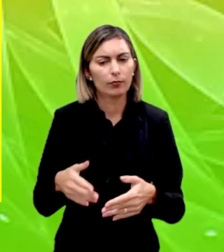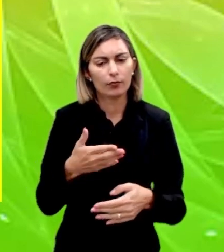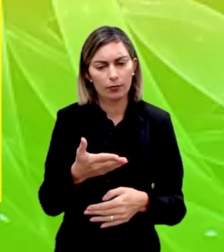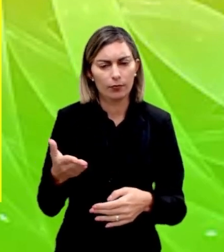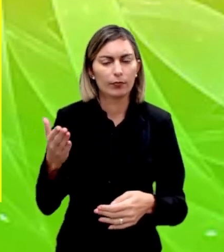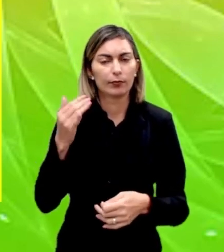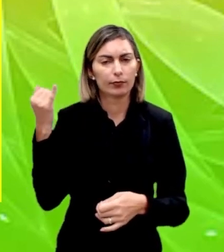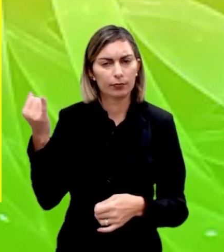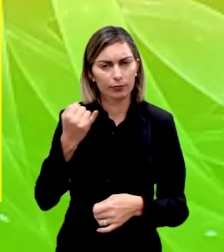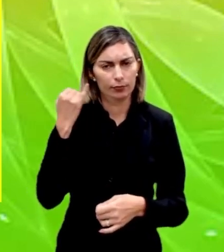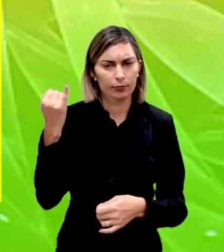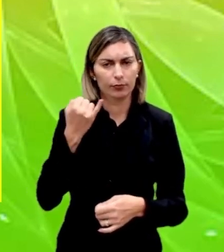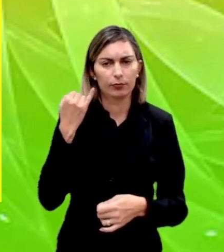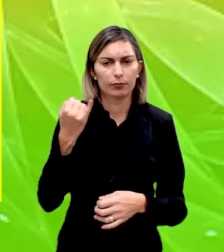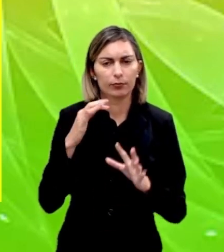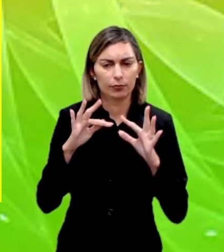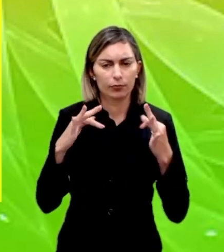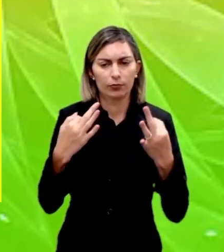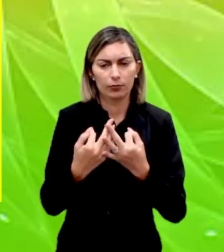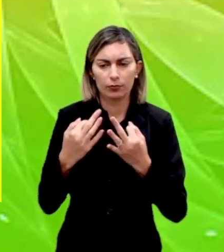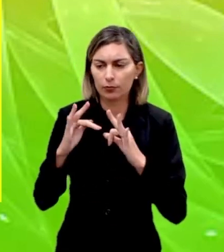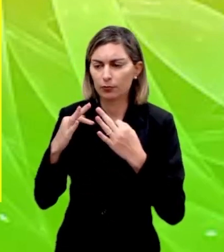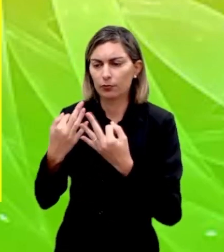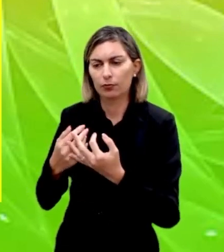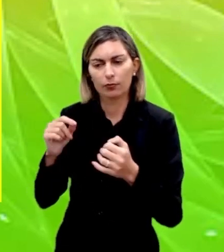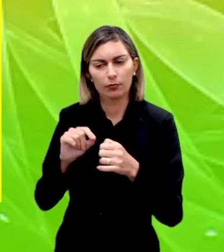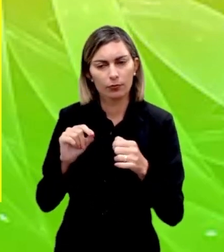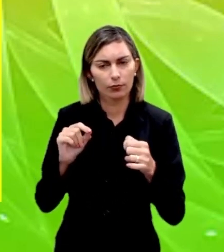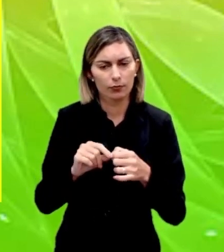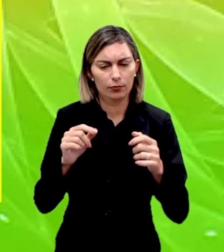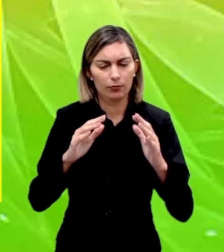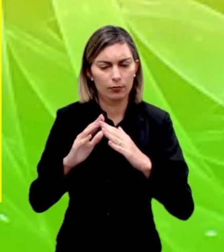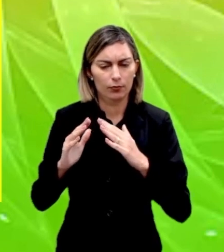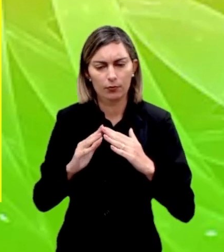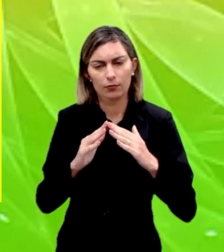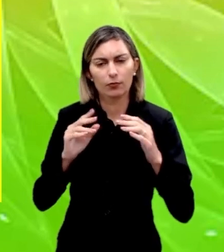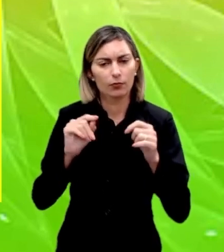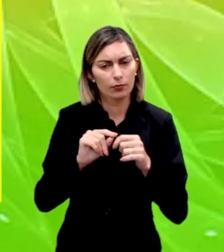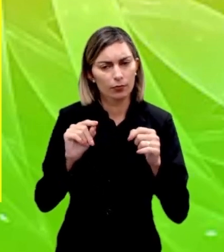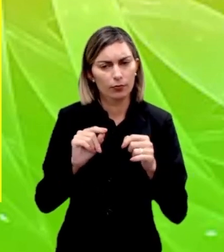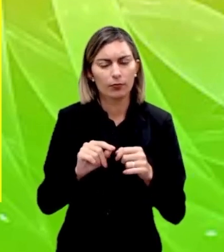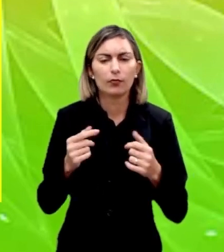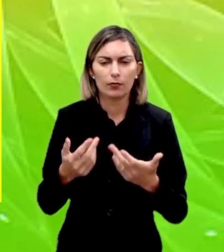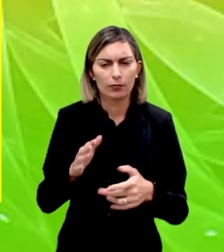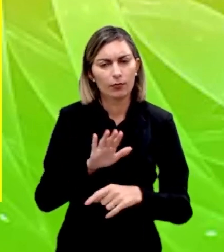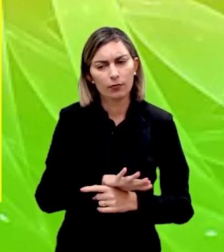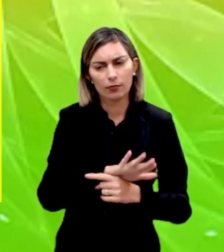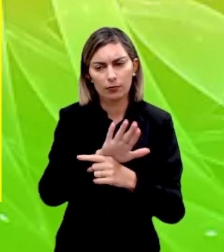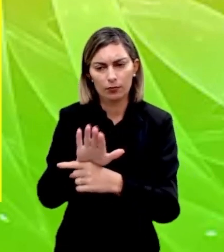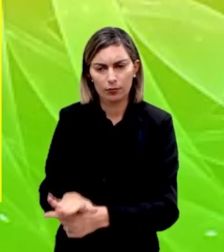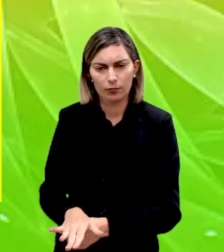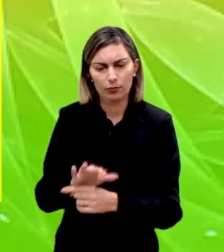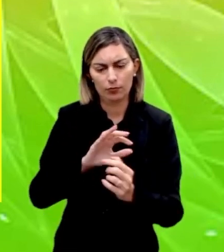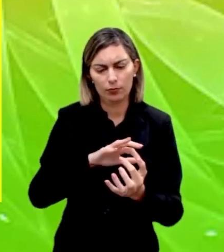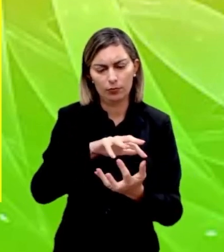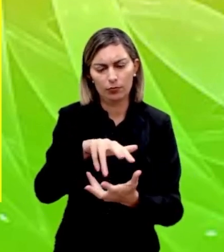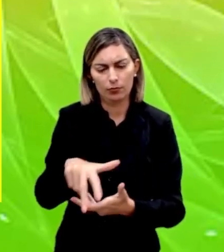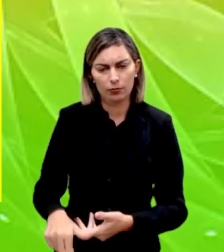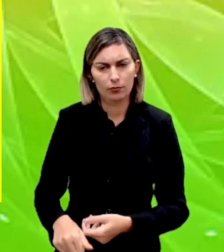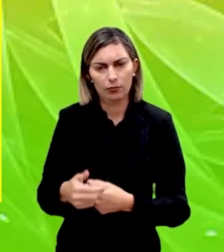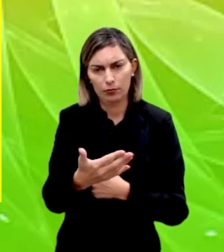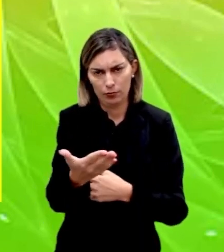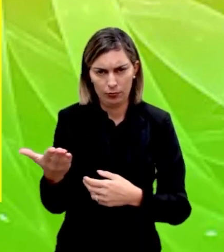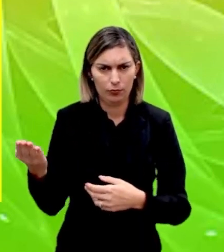é importante cada família fazer, cada lar fazer isso daí. É uma ajuda para o planeta, é uma ajuda para